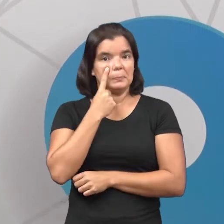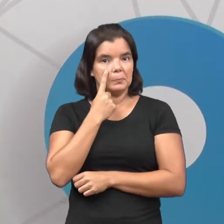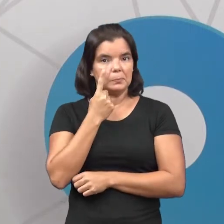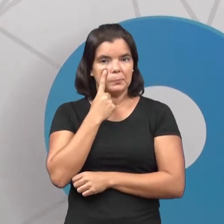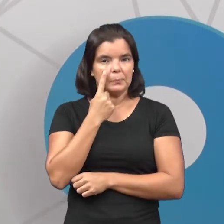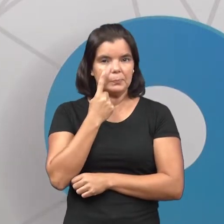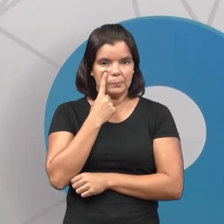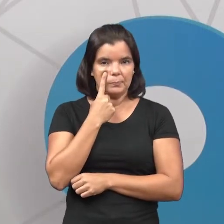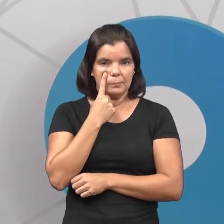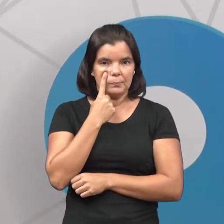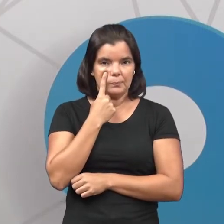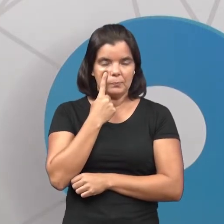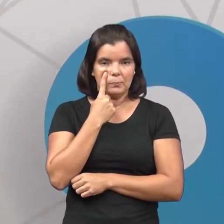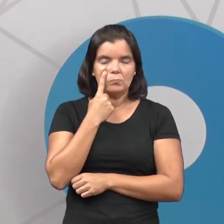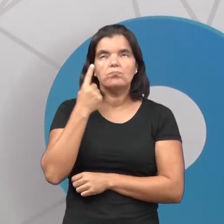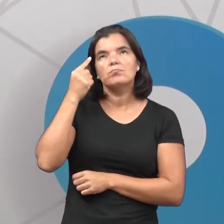você